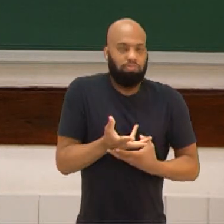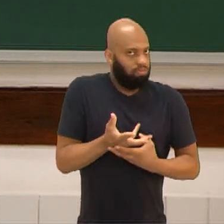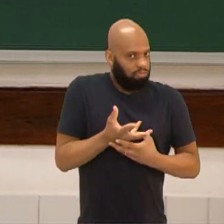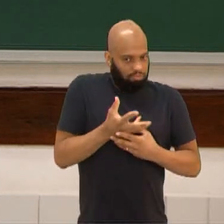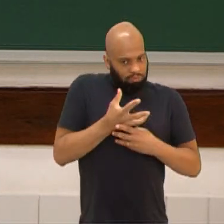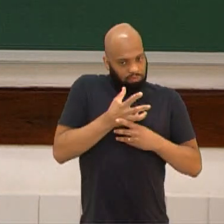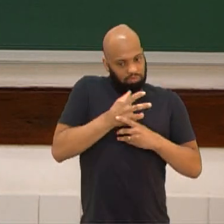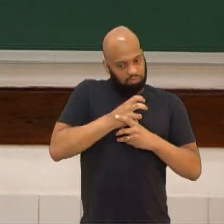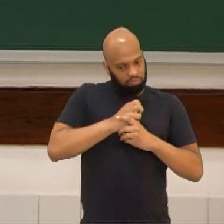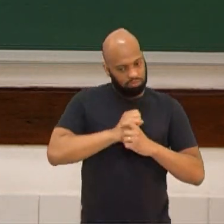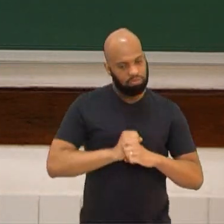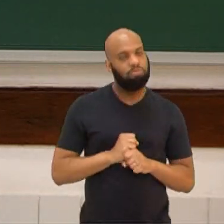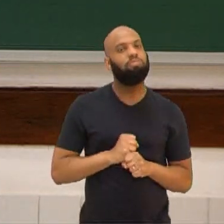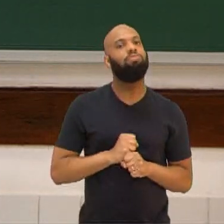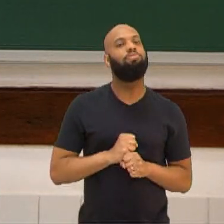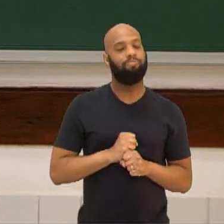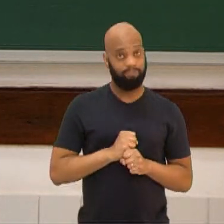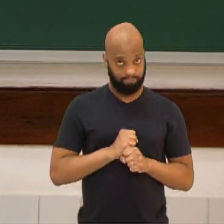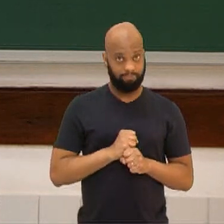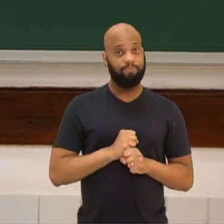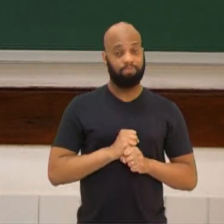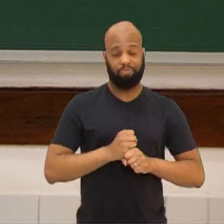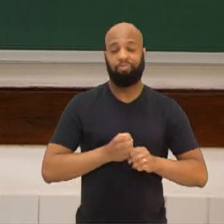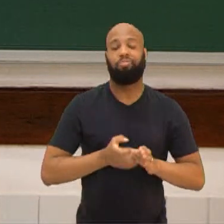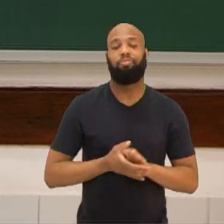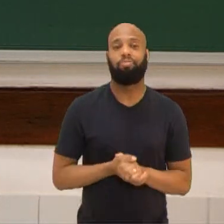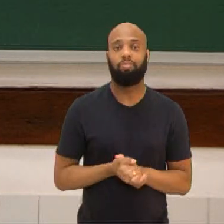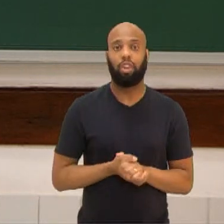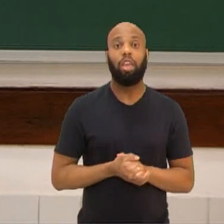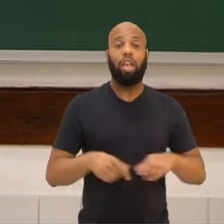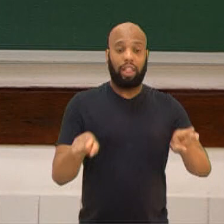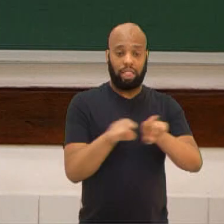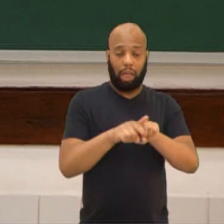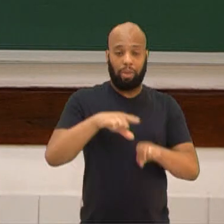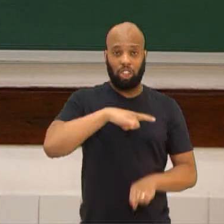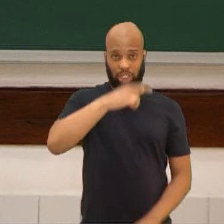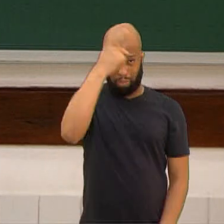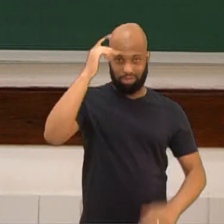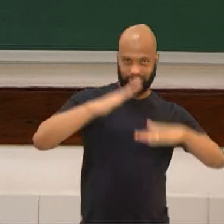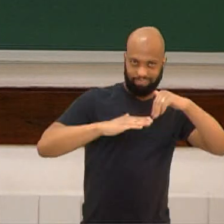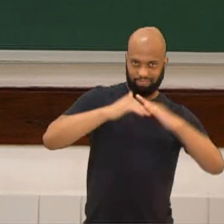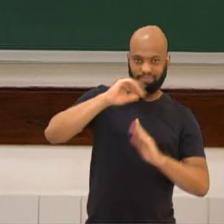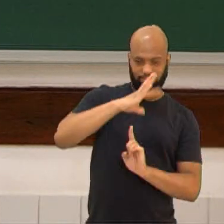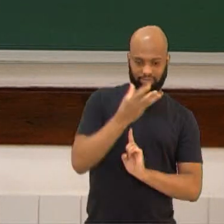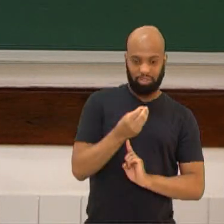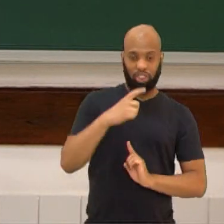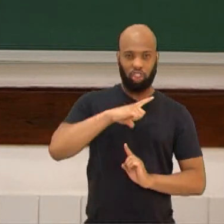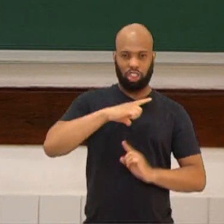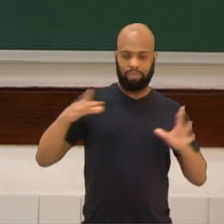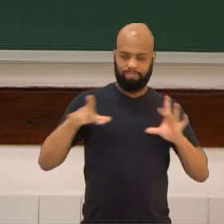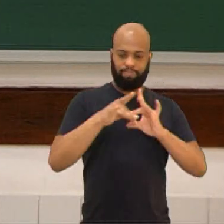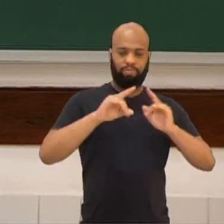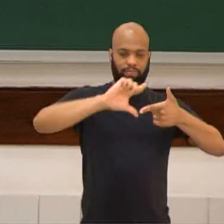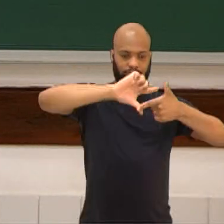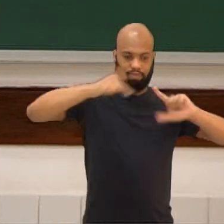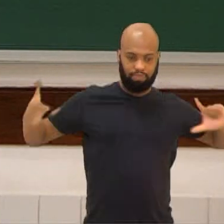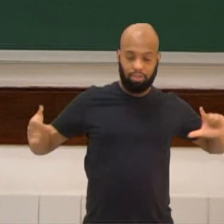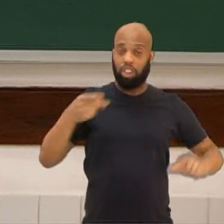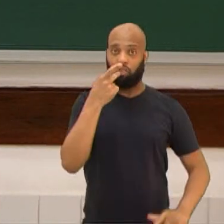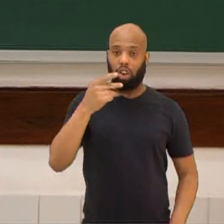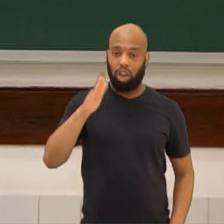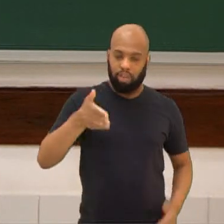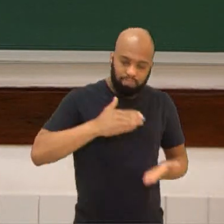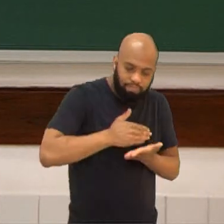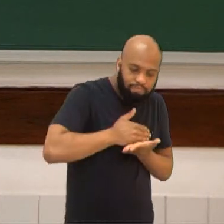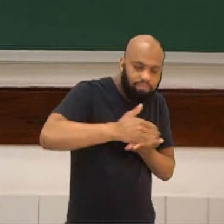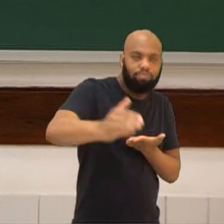estava. E, assim, os artistas que estavam já se envolvendo com o modernismo acharam que esse foi o estopim, foi o